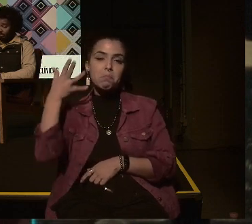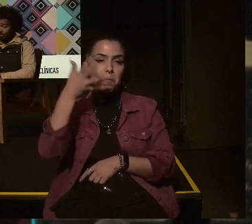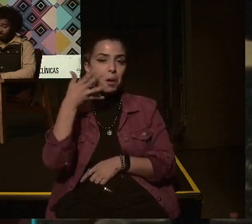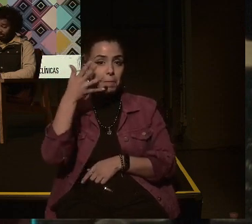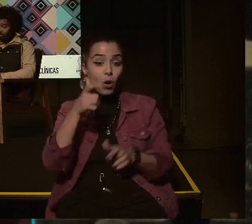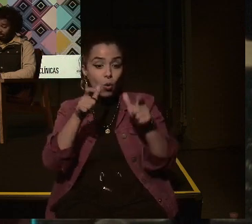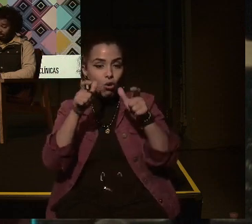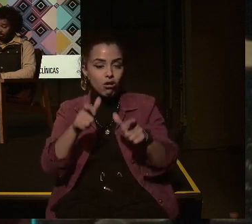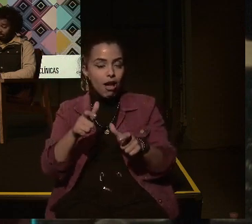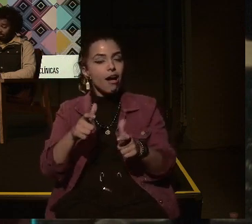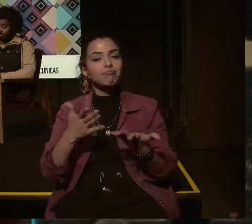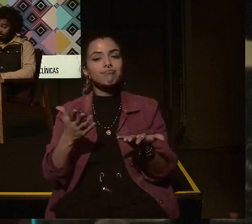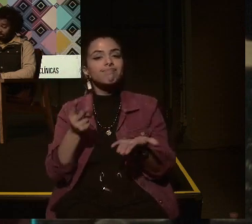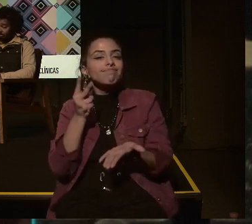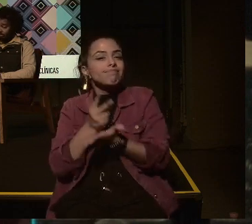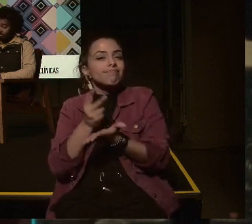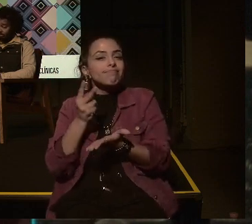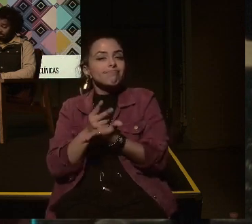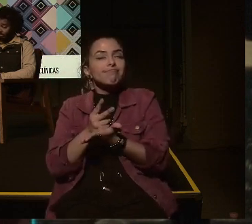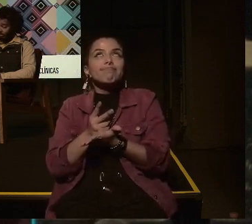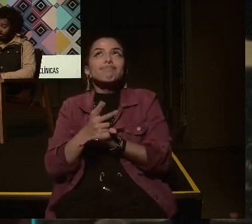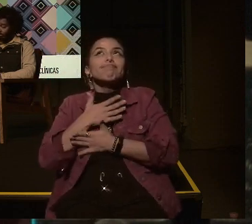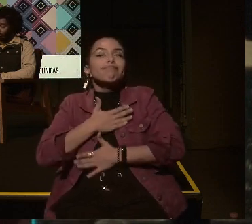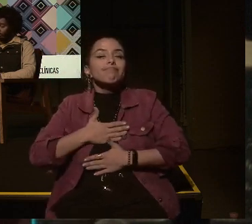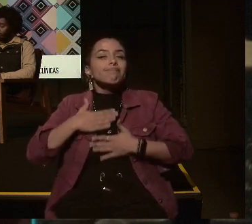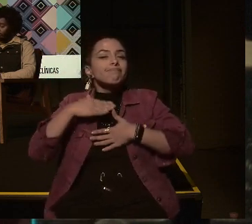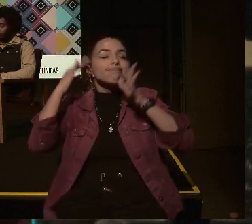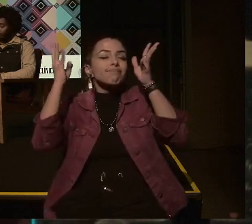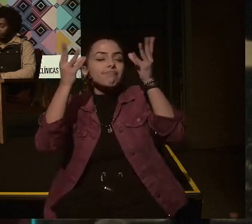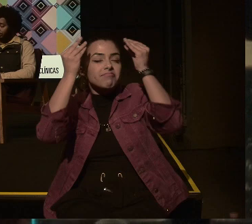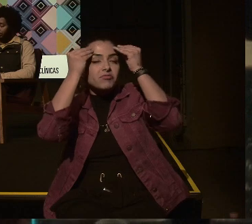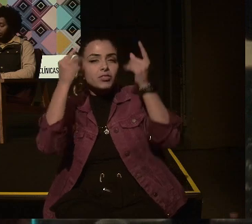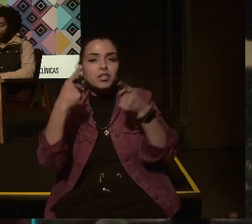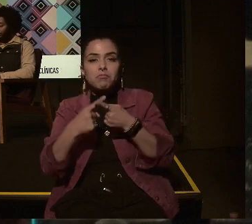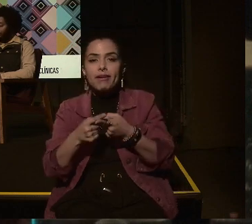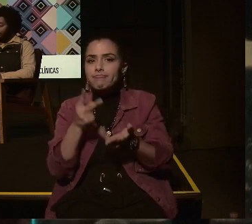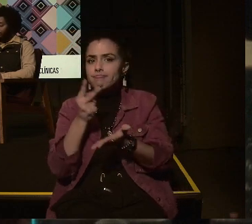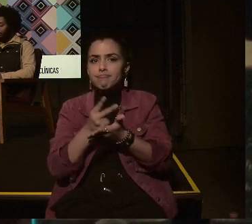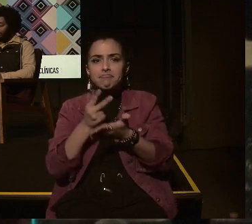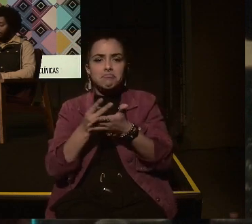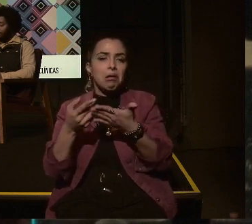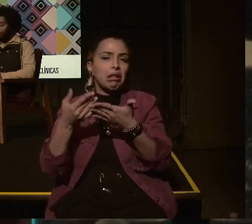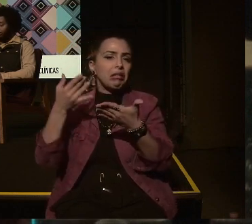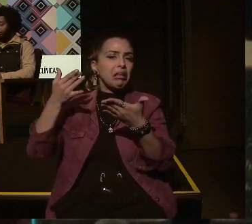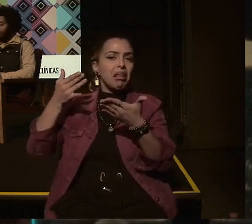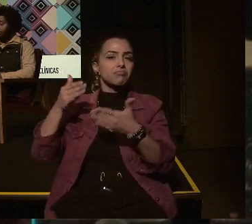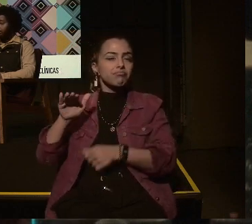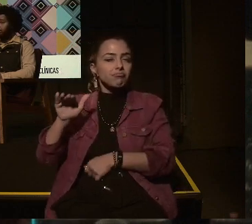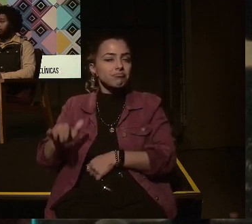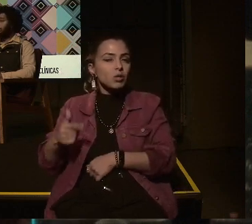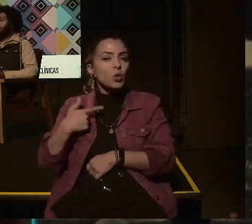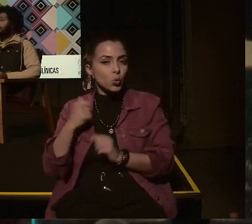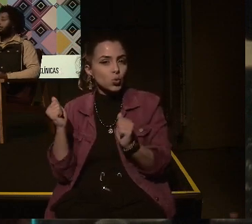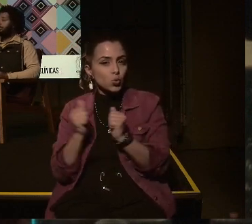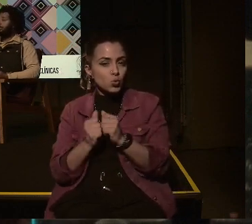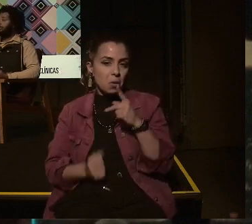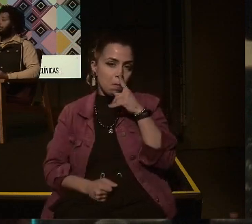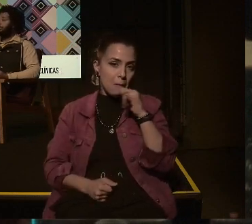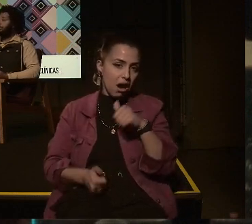dos territórios onde, acho que desde pequeno, acompanhado pelos meus pais,